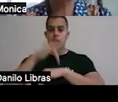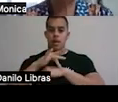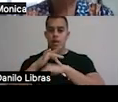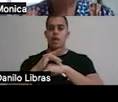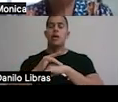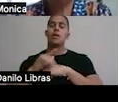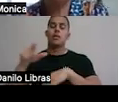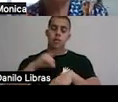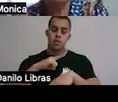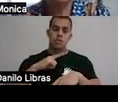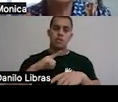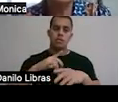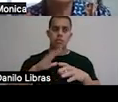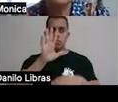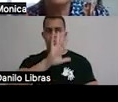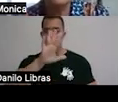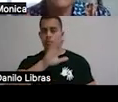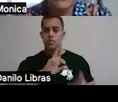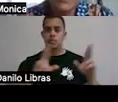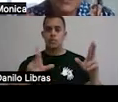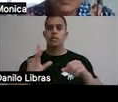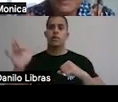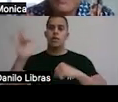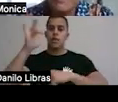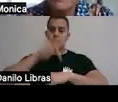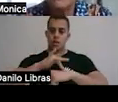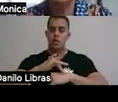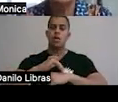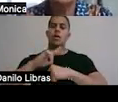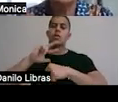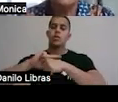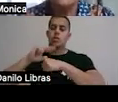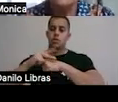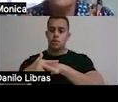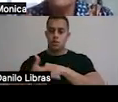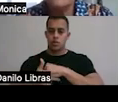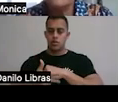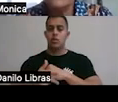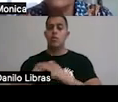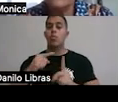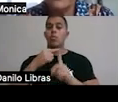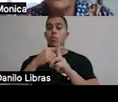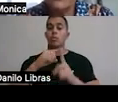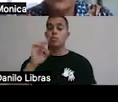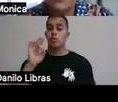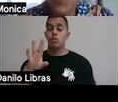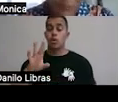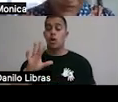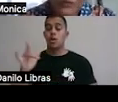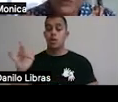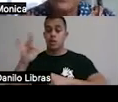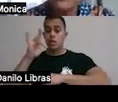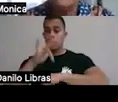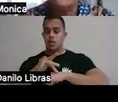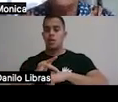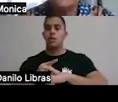distingue perfeitamente entre dengue e zika, só dá positivo para dengue, então não tem essa reação cruzada como tem